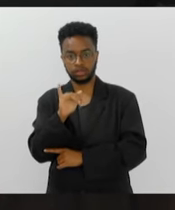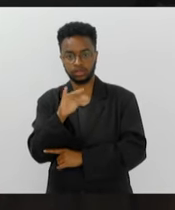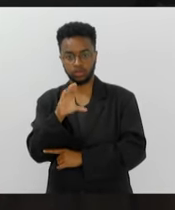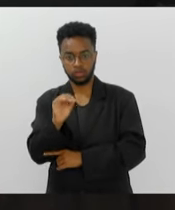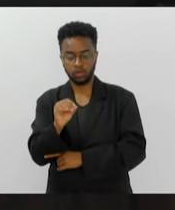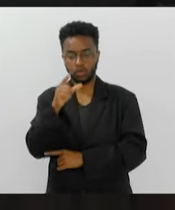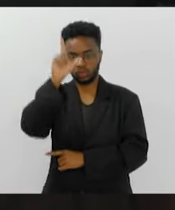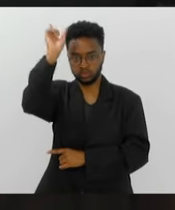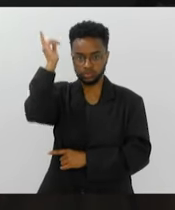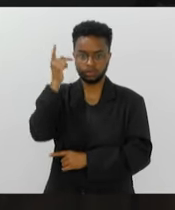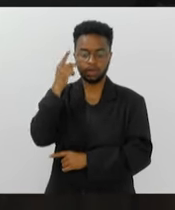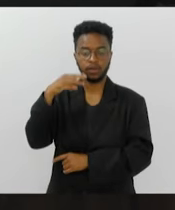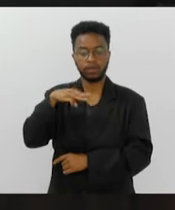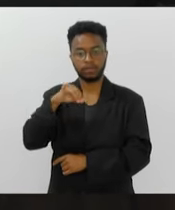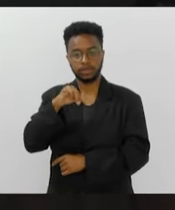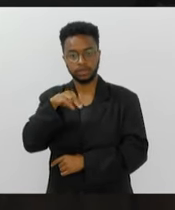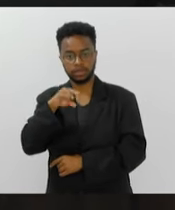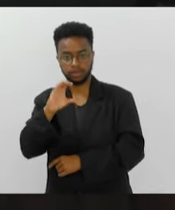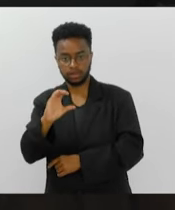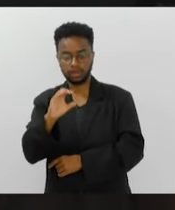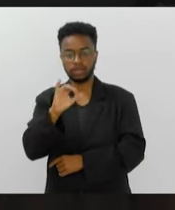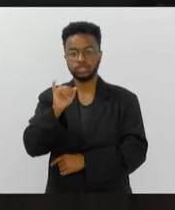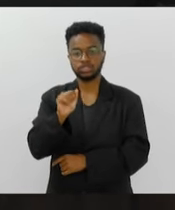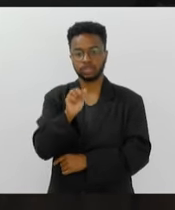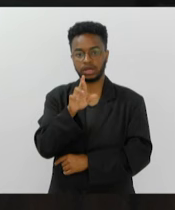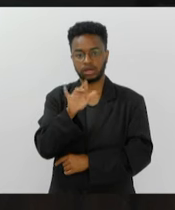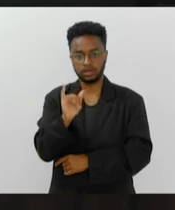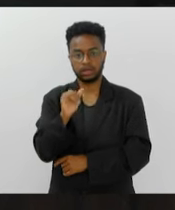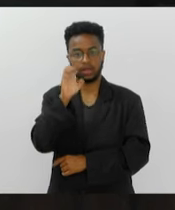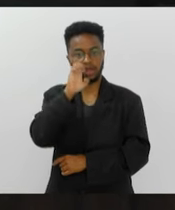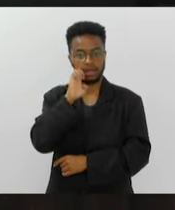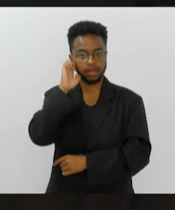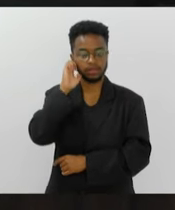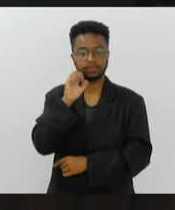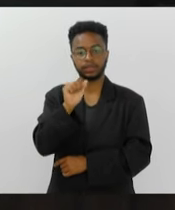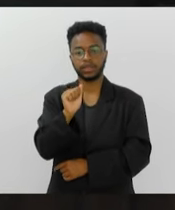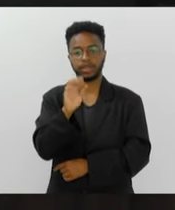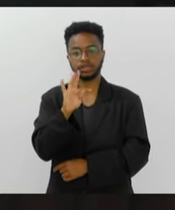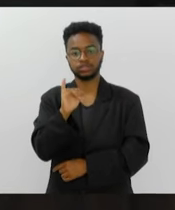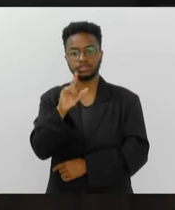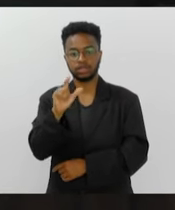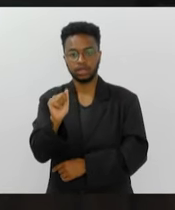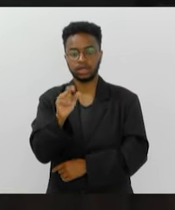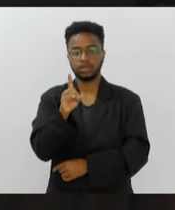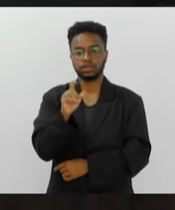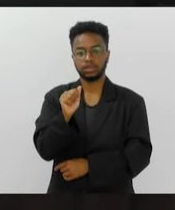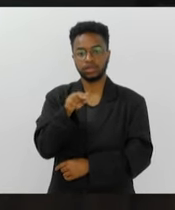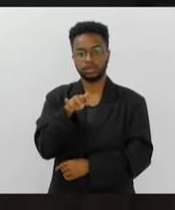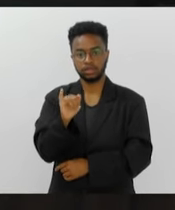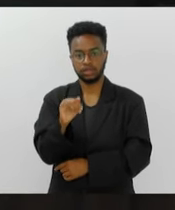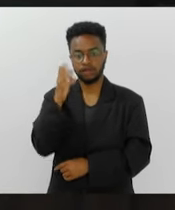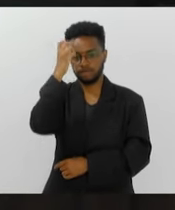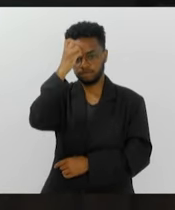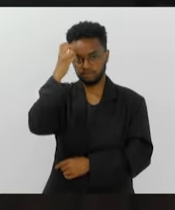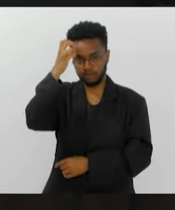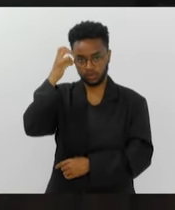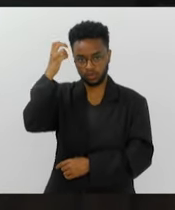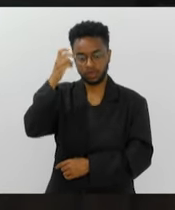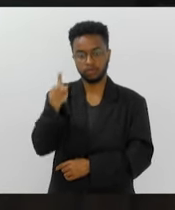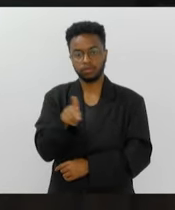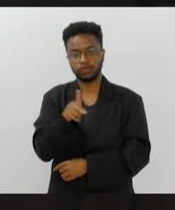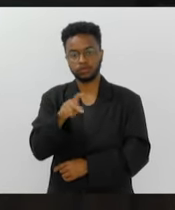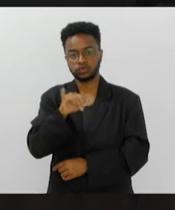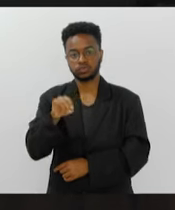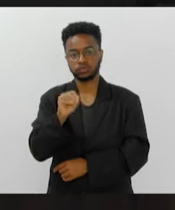Carlos min Jari Oliveira éca ta motoa nones Dani Monteiro Verônica Lima